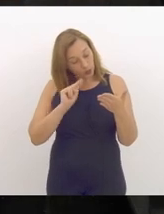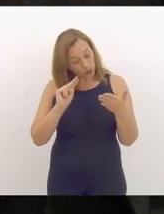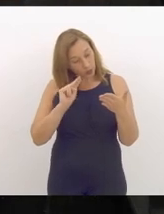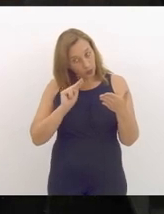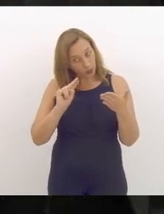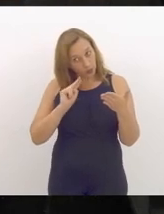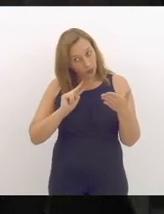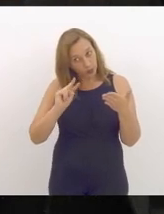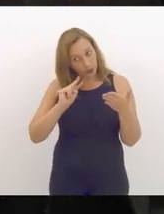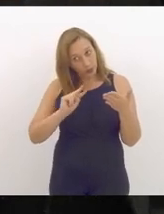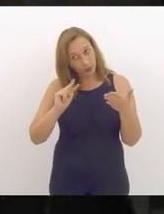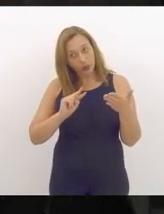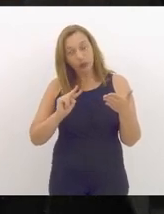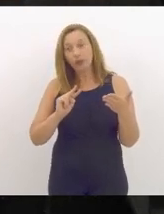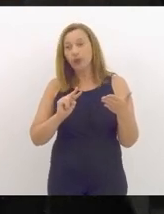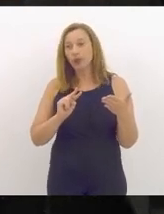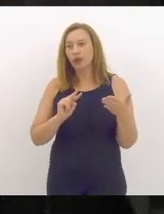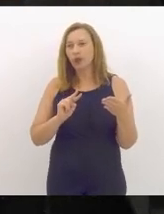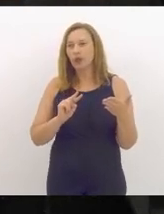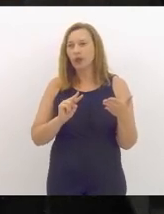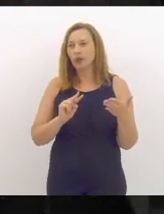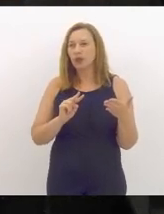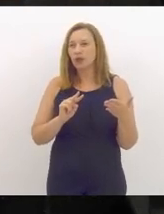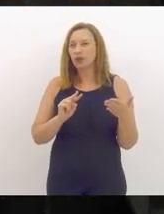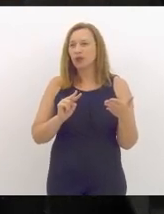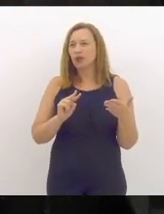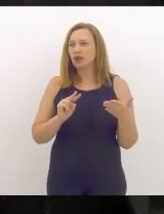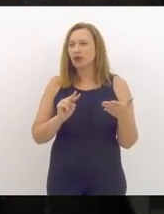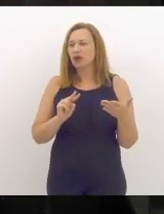O escândalo da CEPERJ